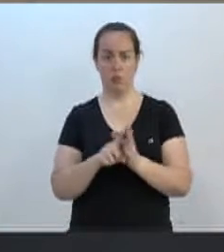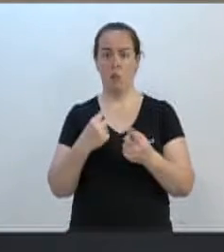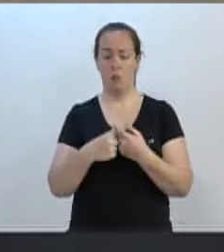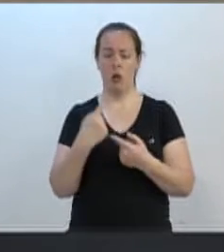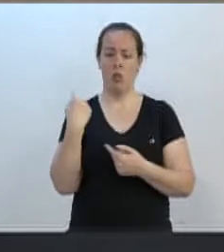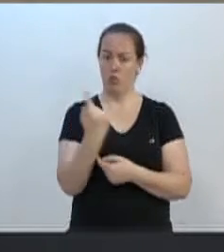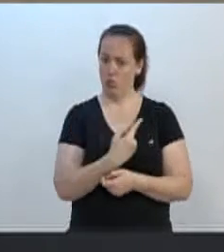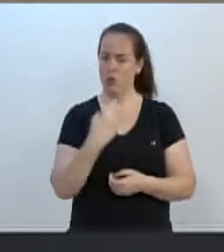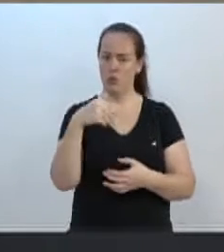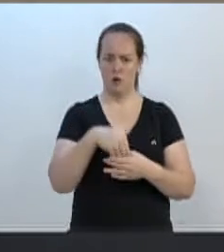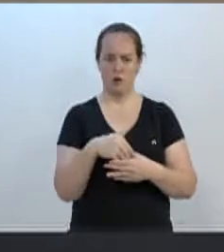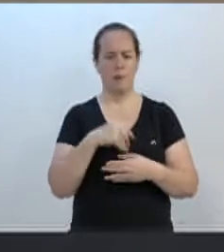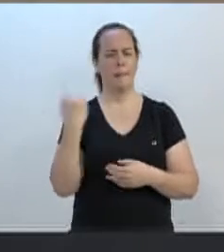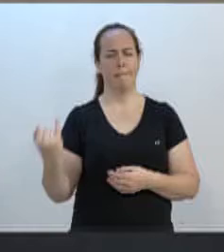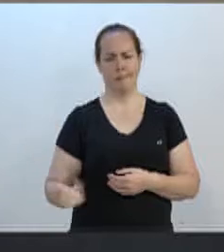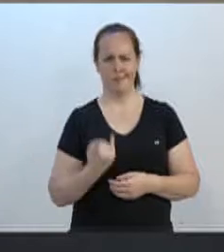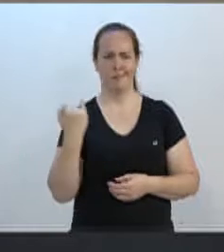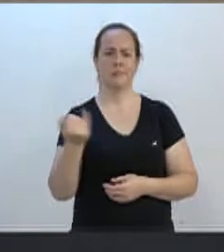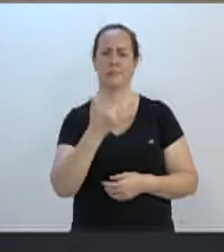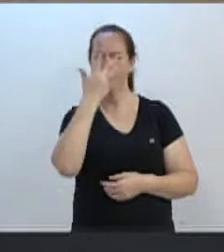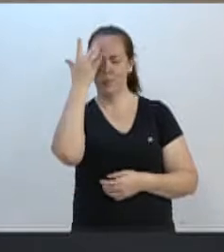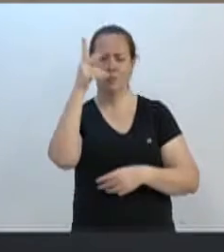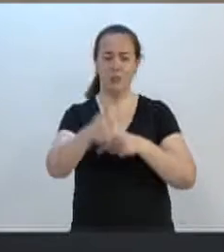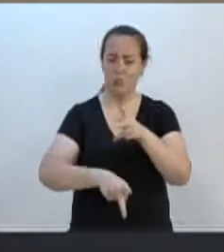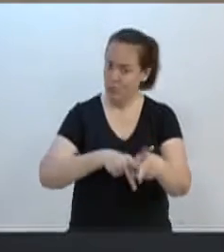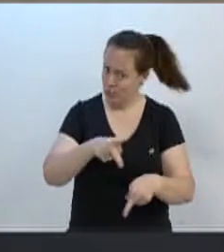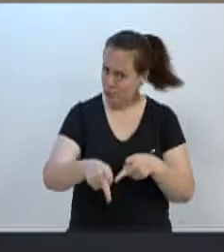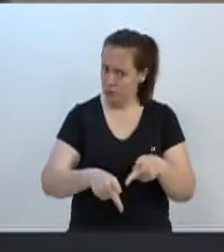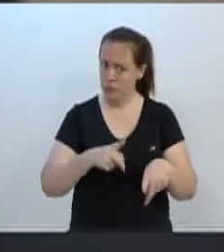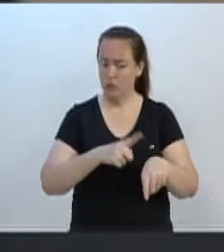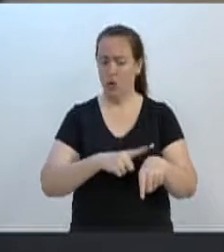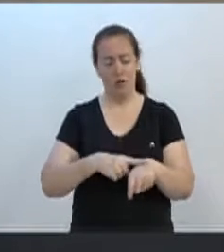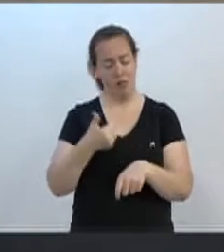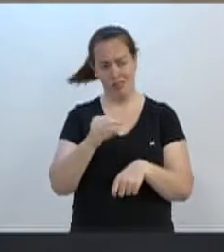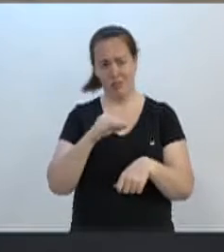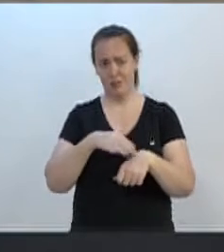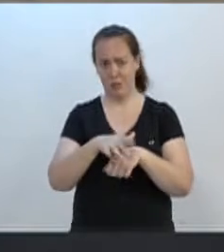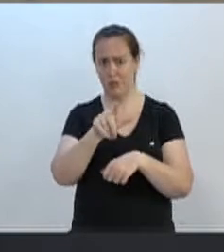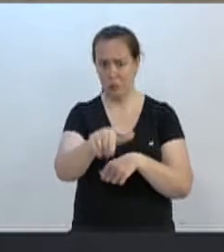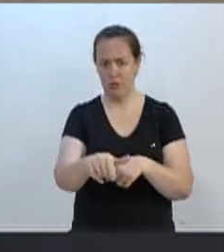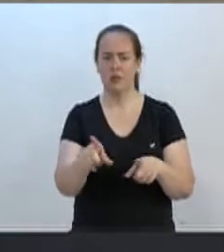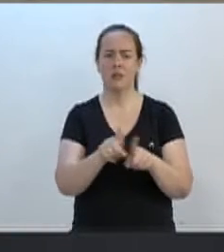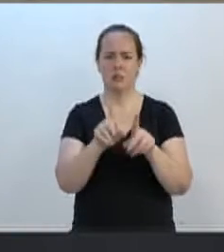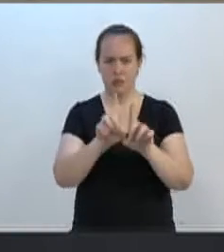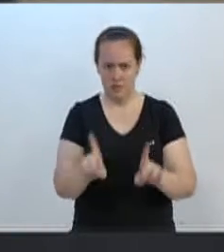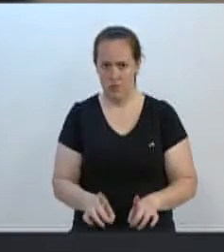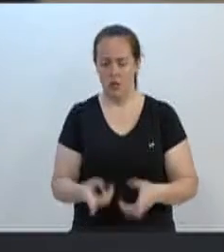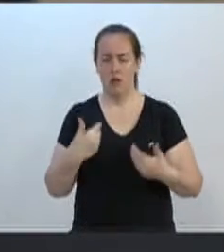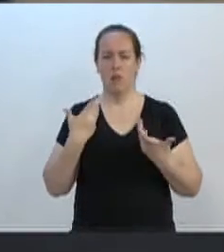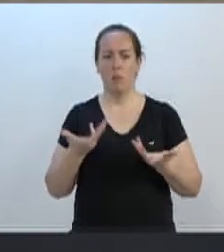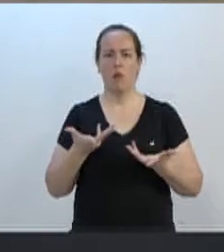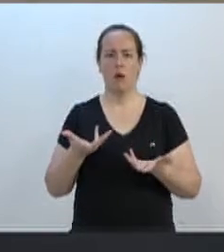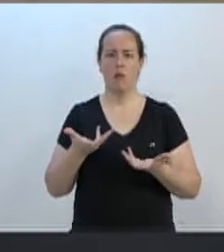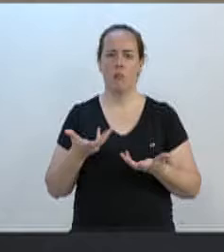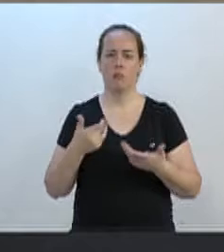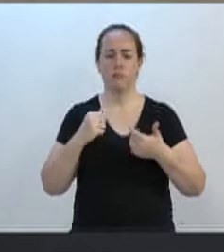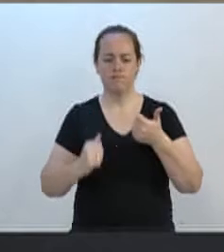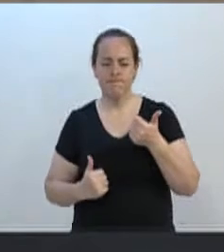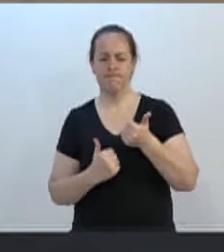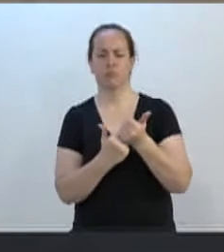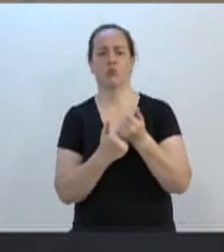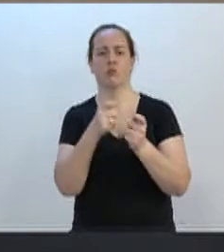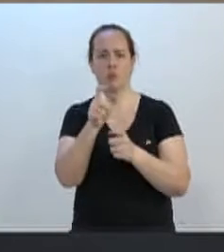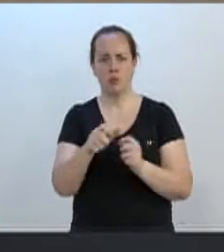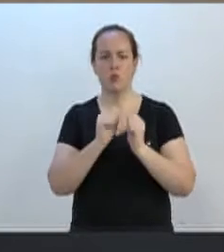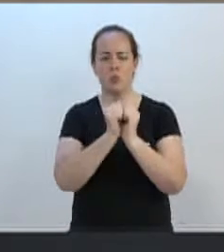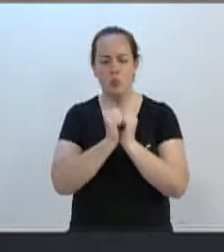nesta lei, que é importante para as pessoas, depois das 10 horas, como o senhor falou, e também para os deficientes. Então, quero fazer força e quero ir junto com o senhor